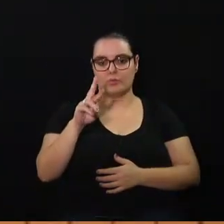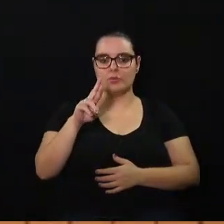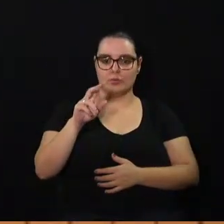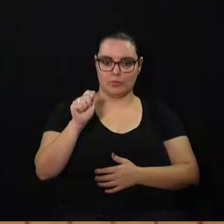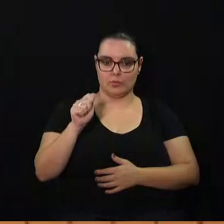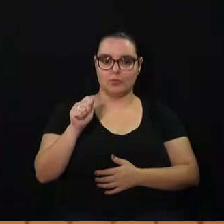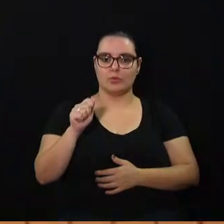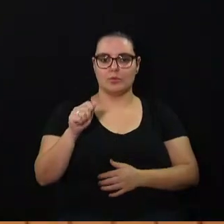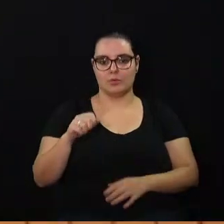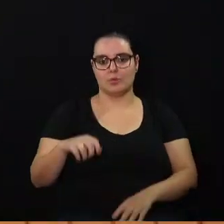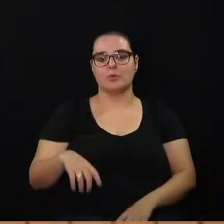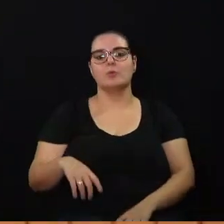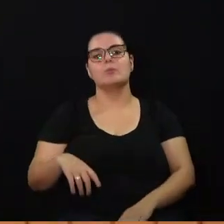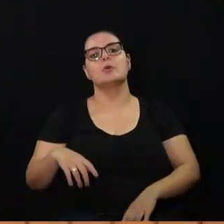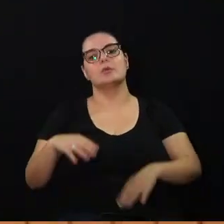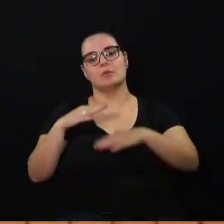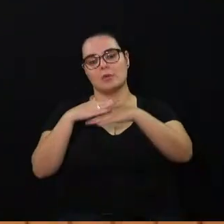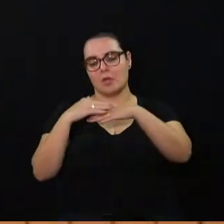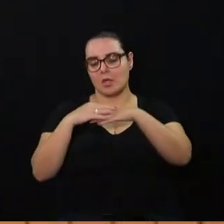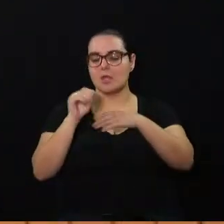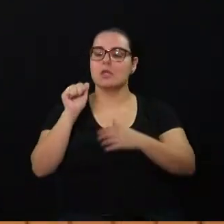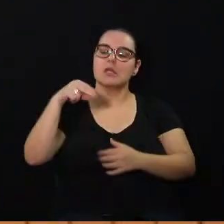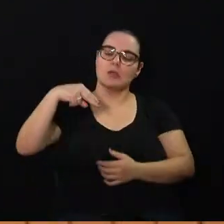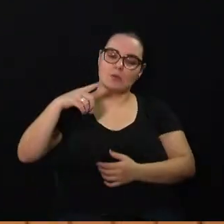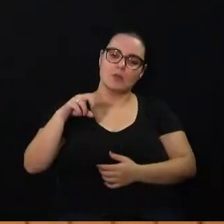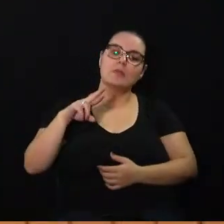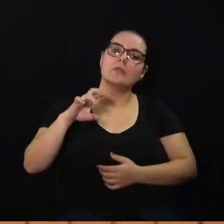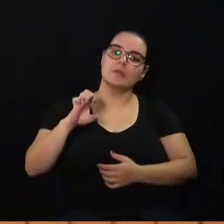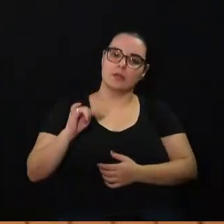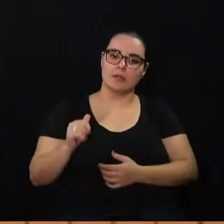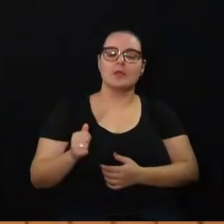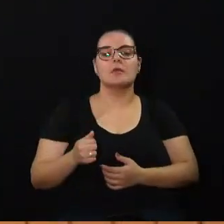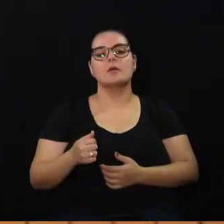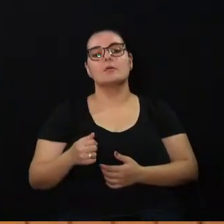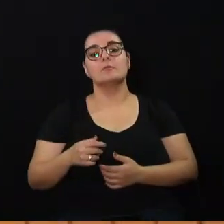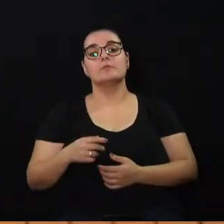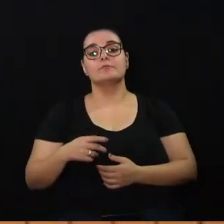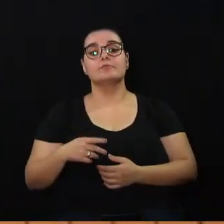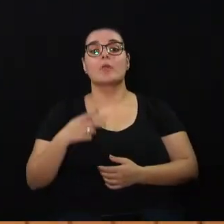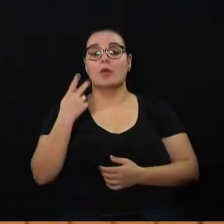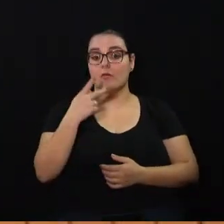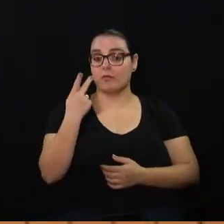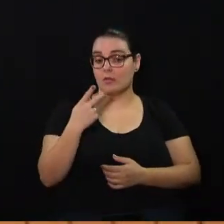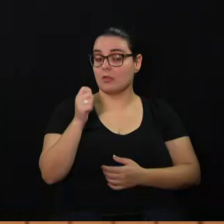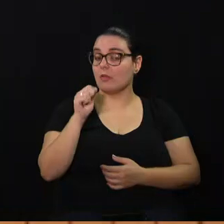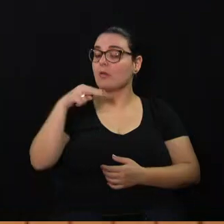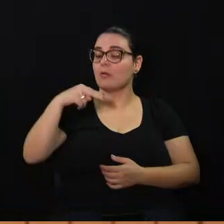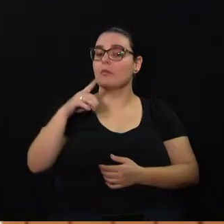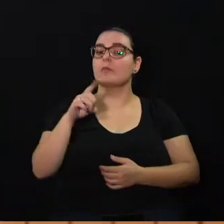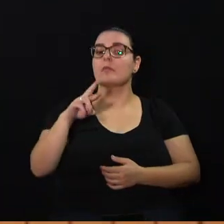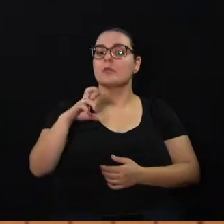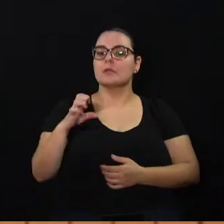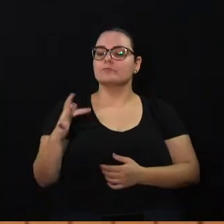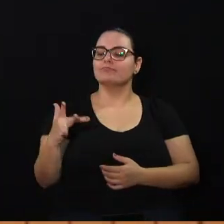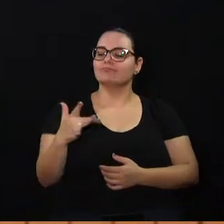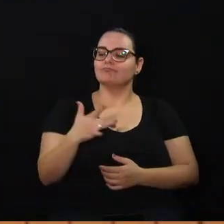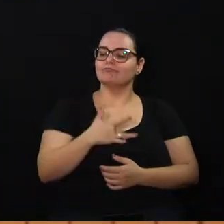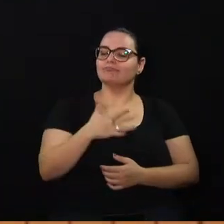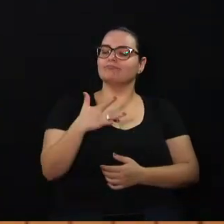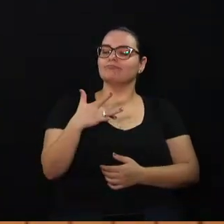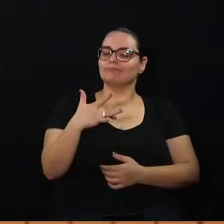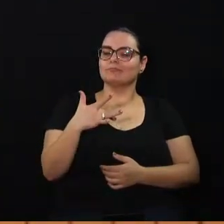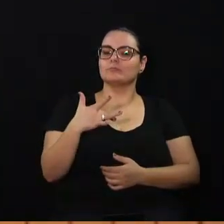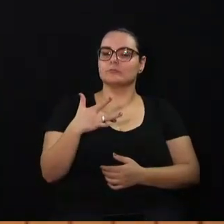principalmente pelo carinho também essa fala andréia ela toca muito né porque é algo que infelizmente